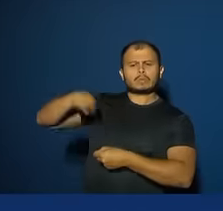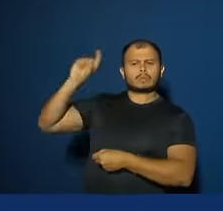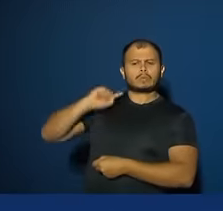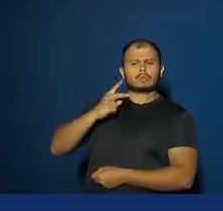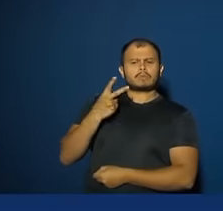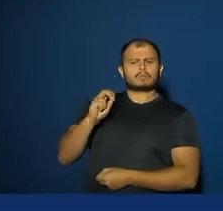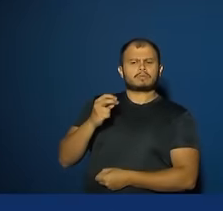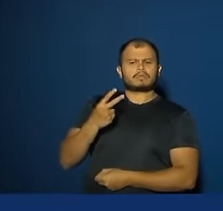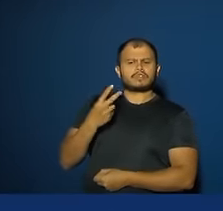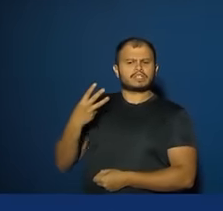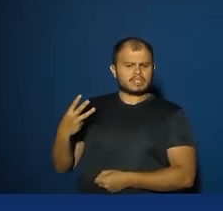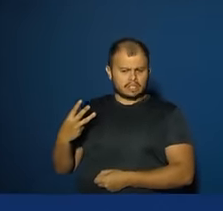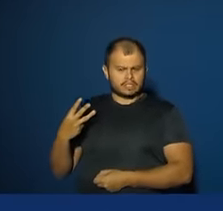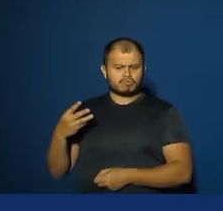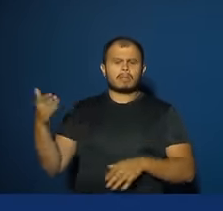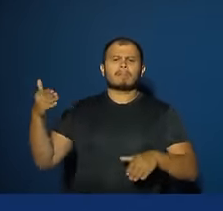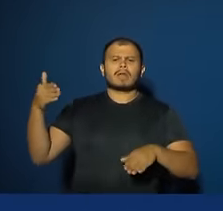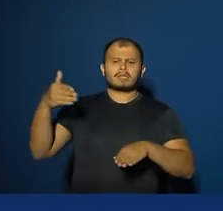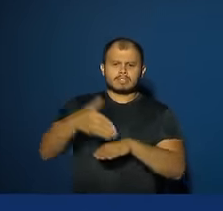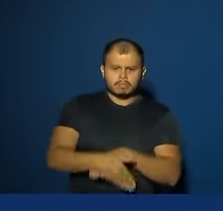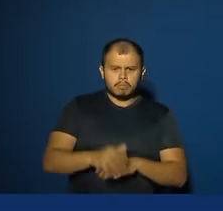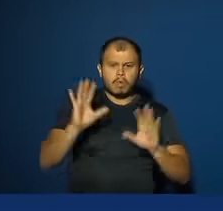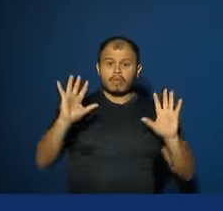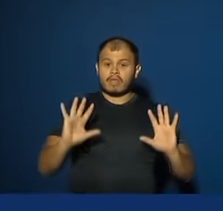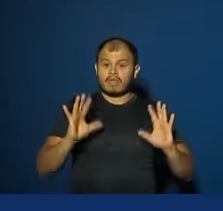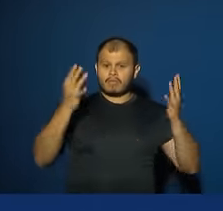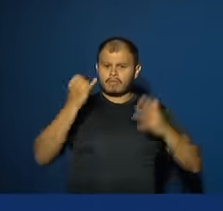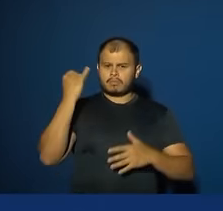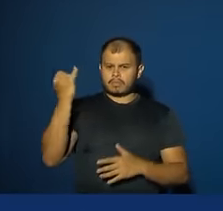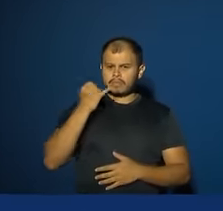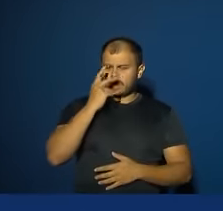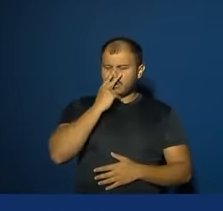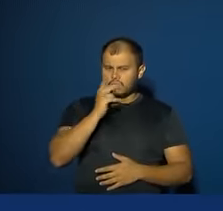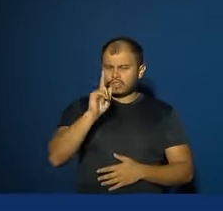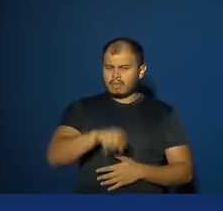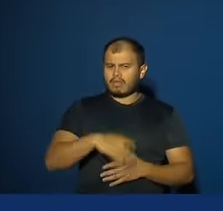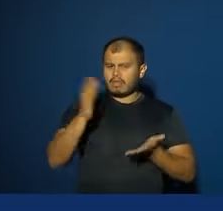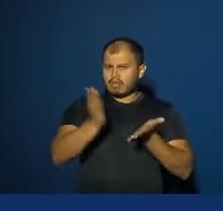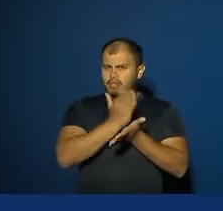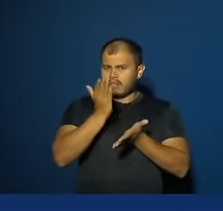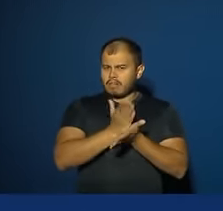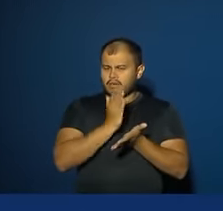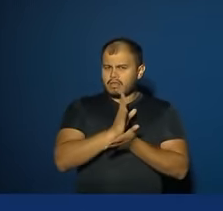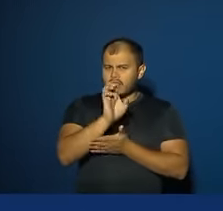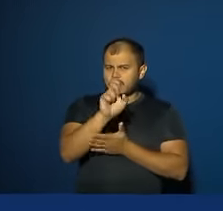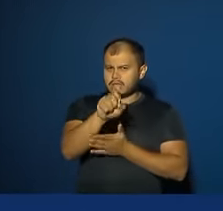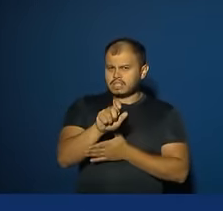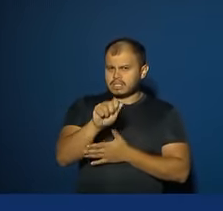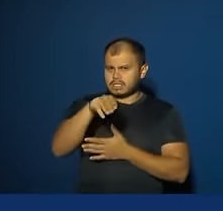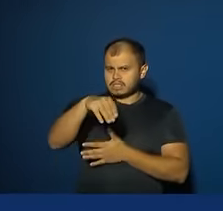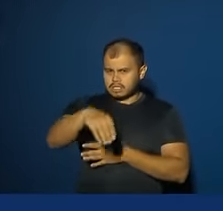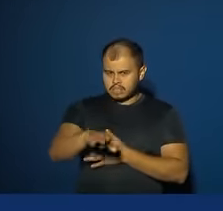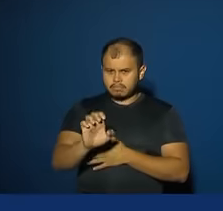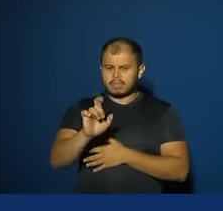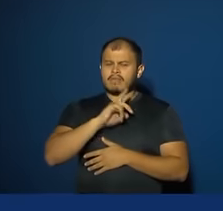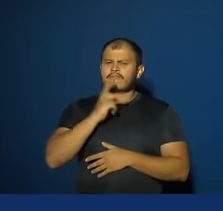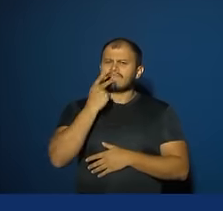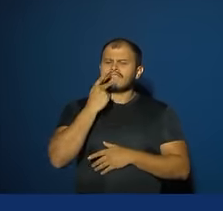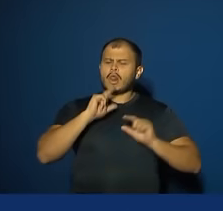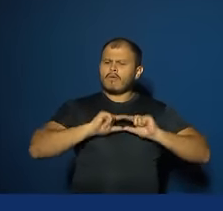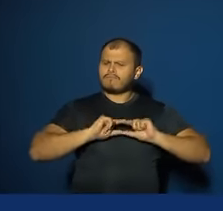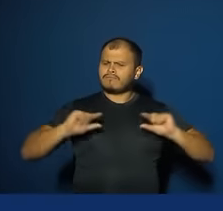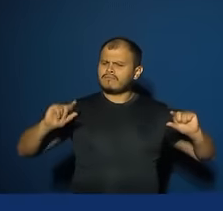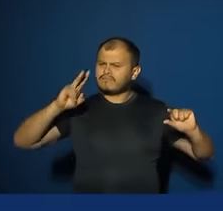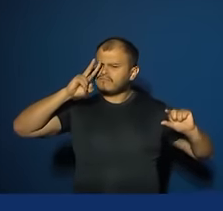quando você participou de um evento importante Se não me engano foi da Revista Exame você fez uma uma frase forte em